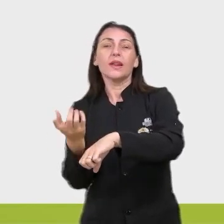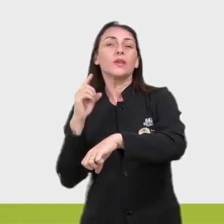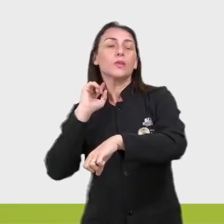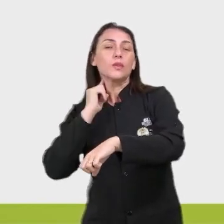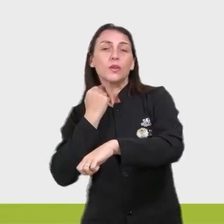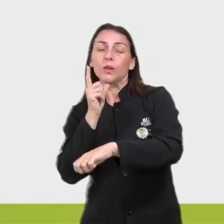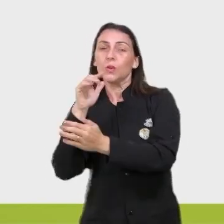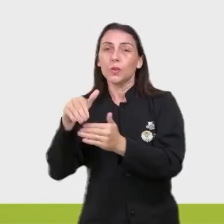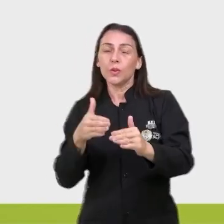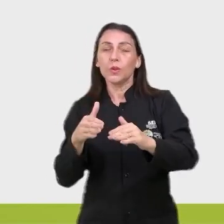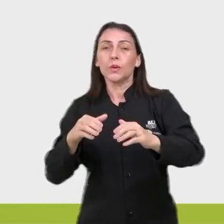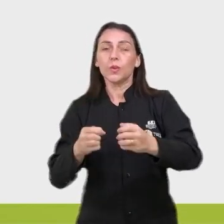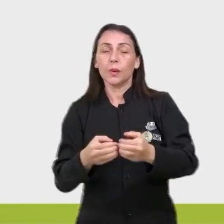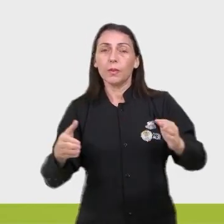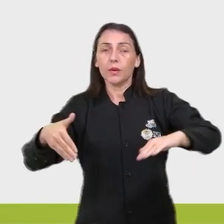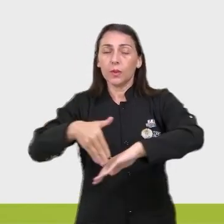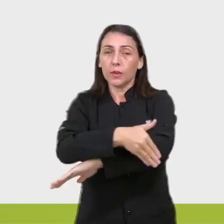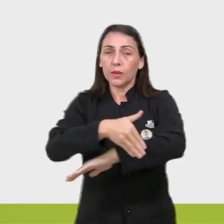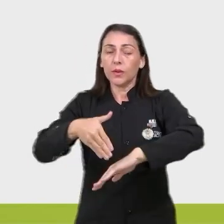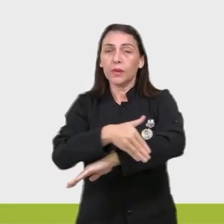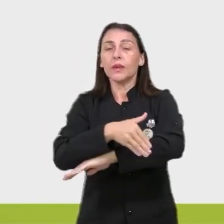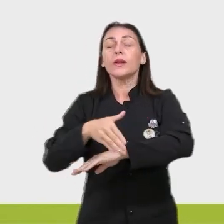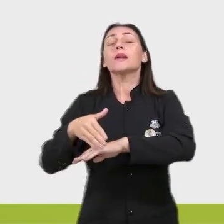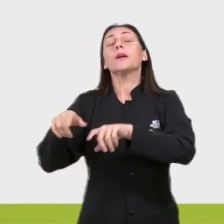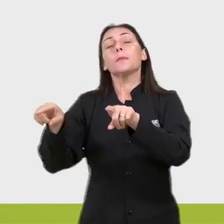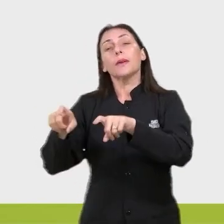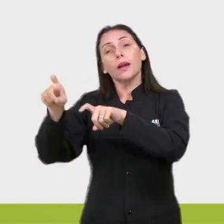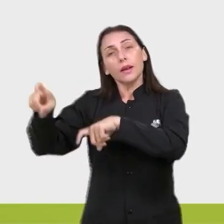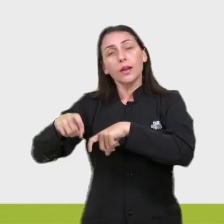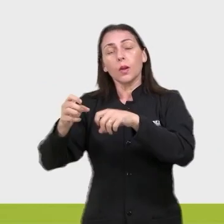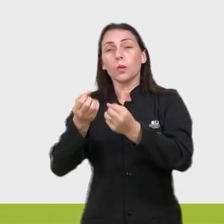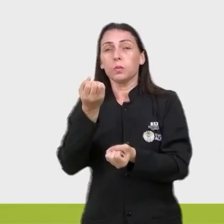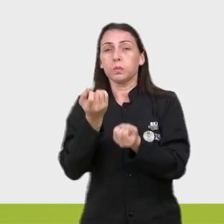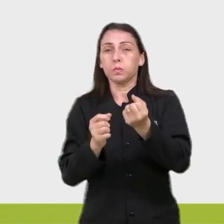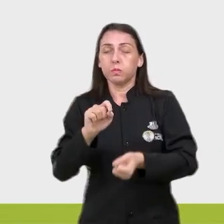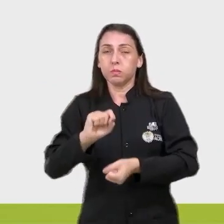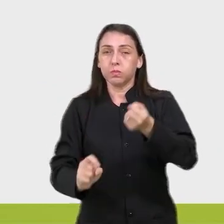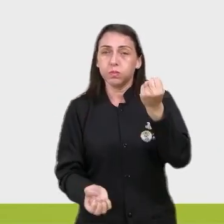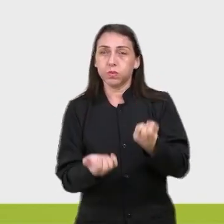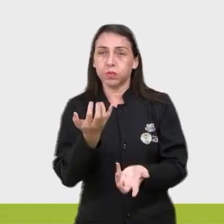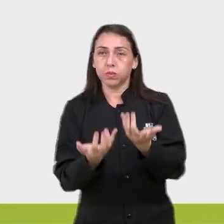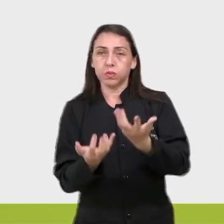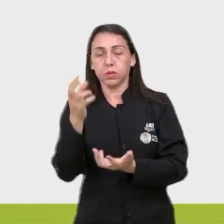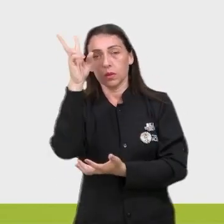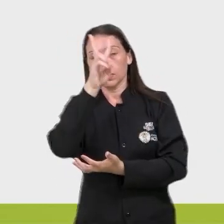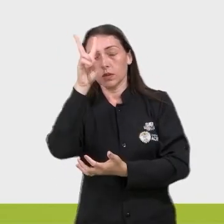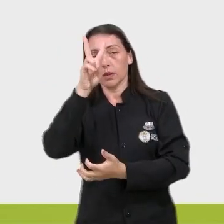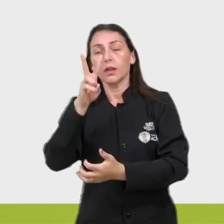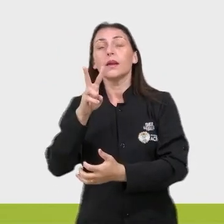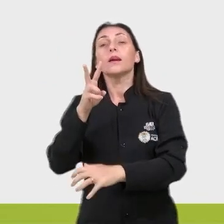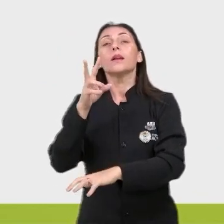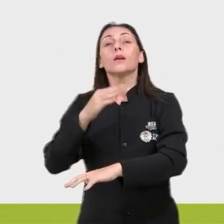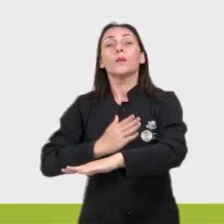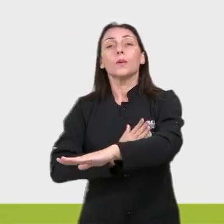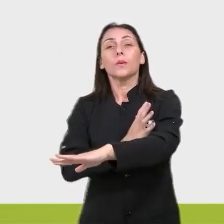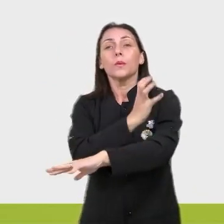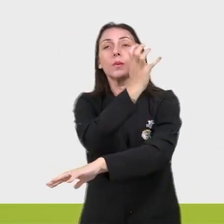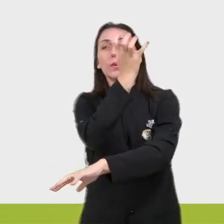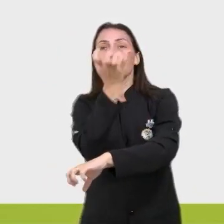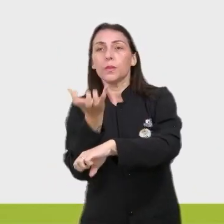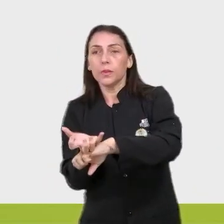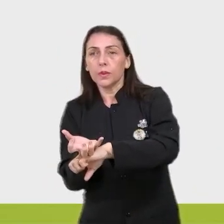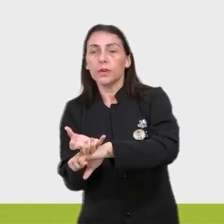de rodovias, expansão das fronteiras agrícolas, tá? E queimadas. Lembrando que o Cerrado, que equivale ali boa